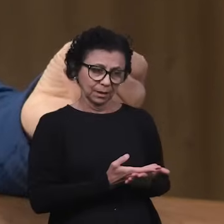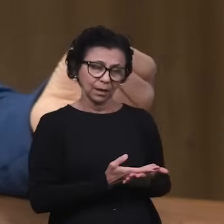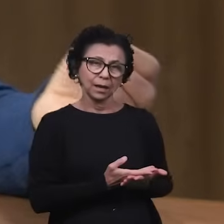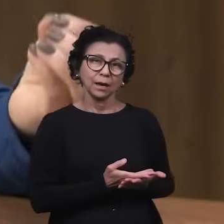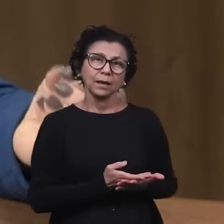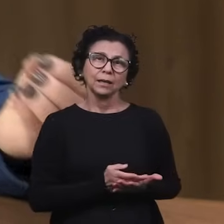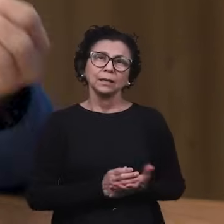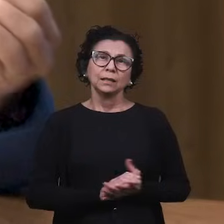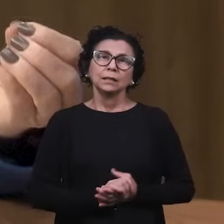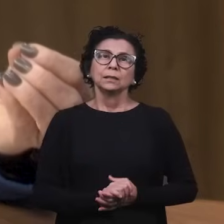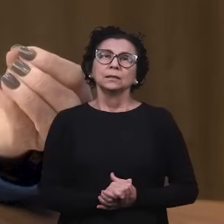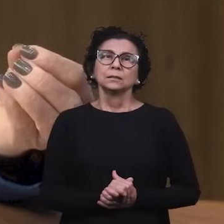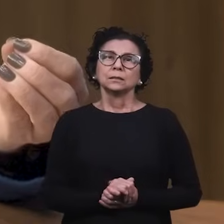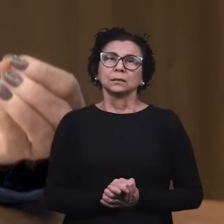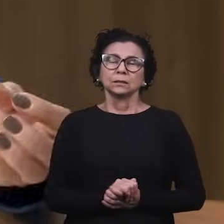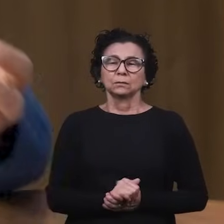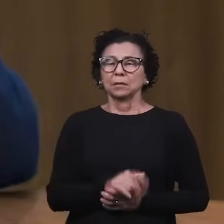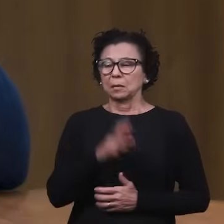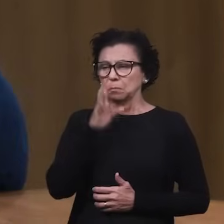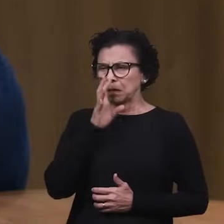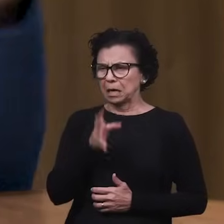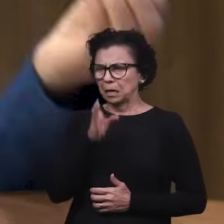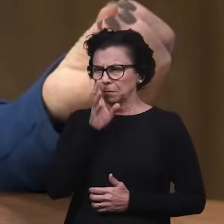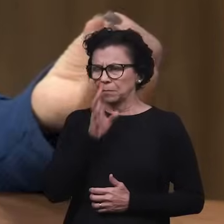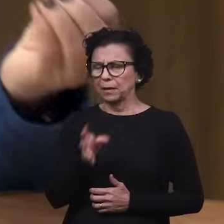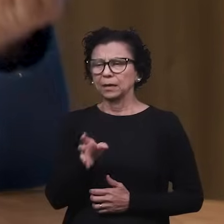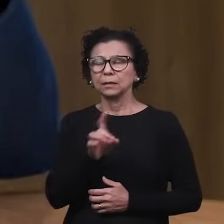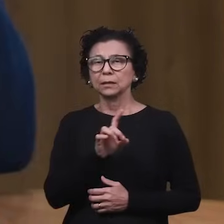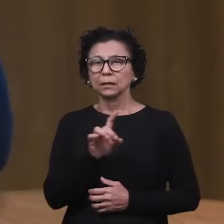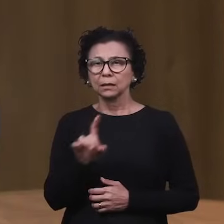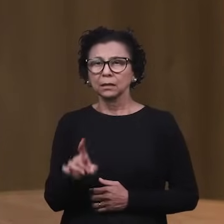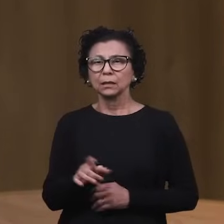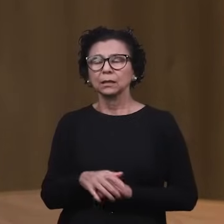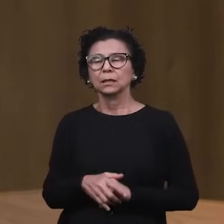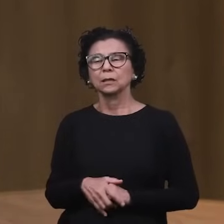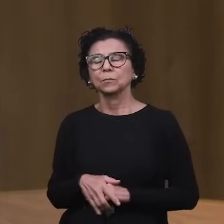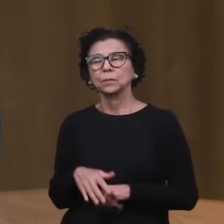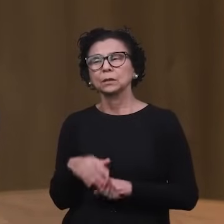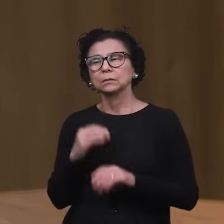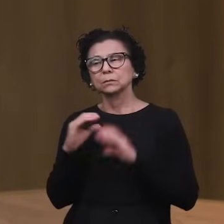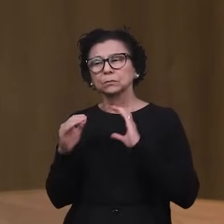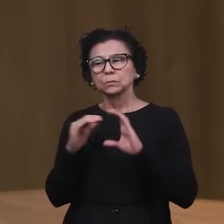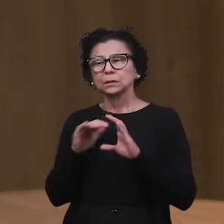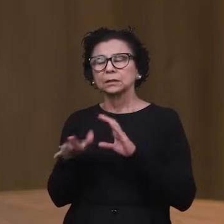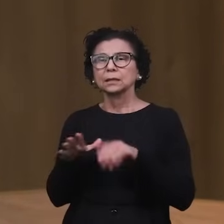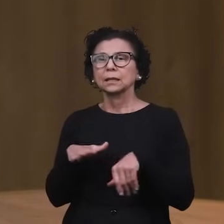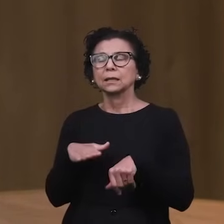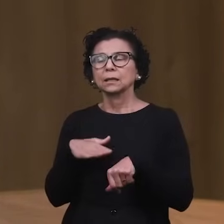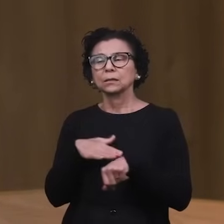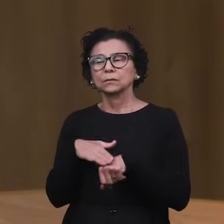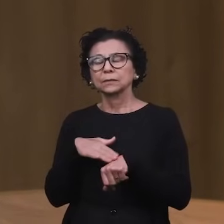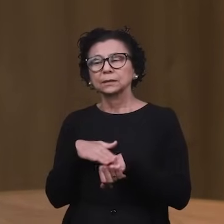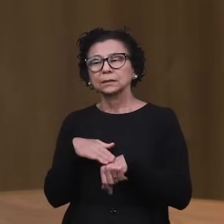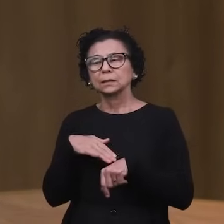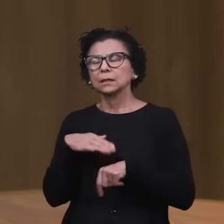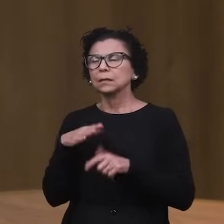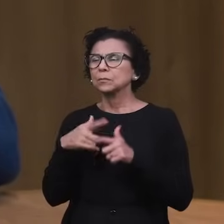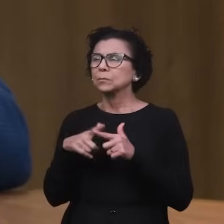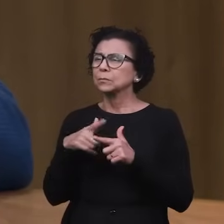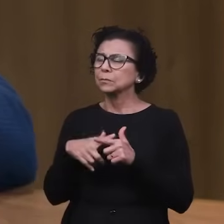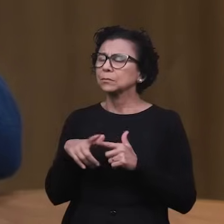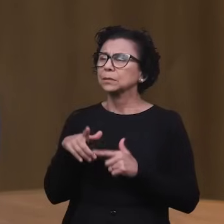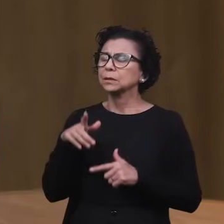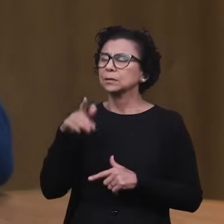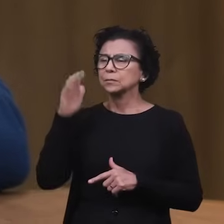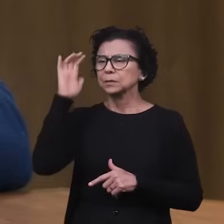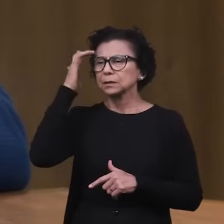do lado do adolescente para julgar, mas procurar saber, buscar entender a sua luta, o seu problema, a sua